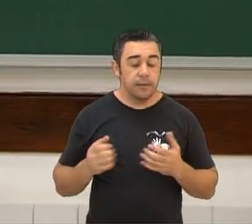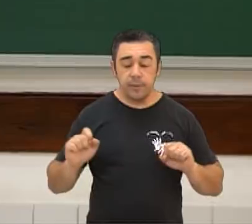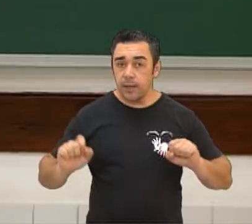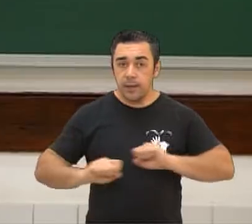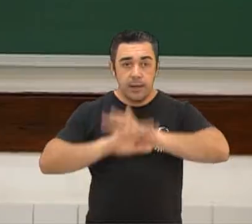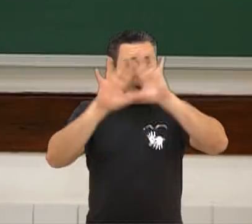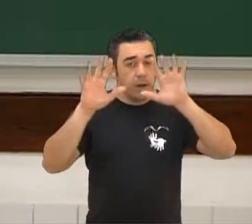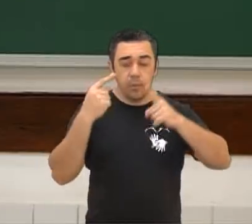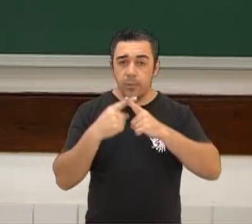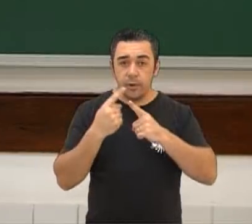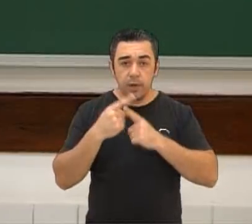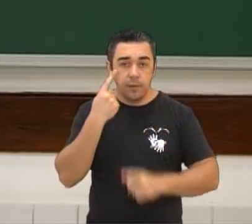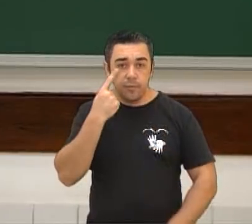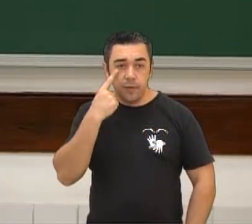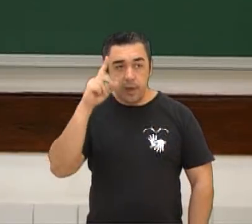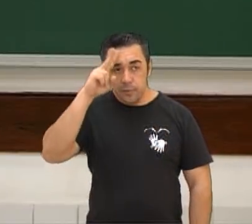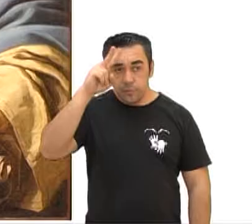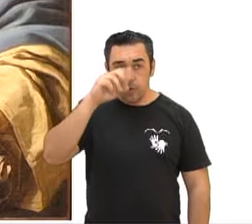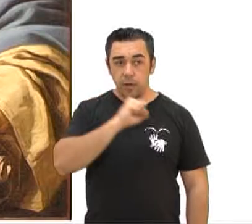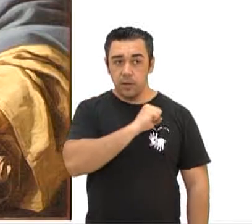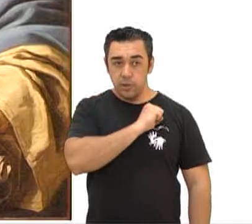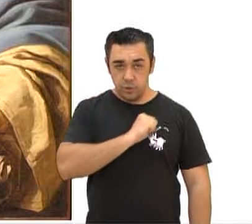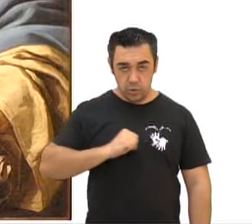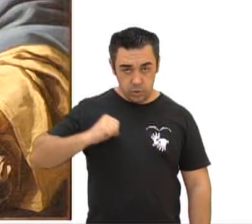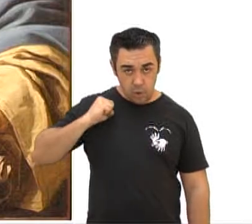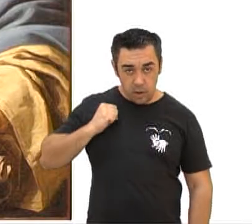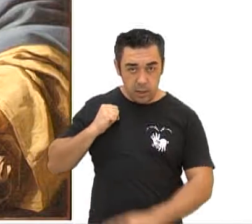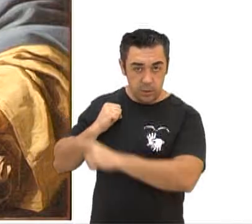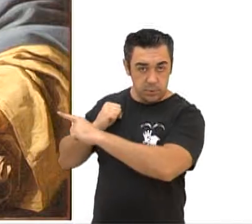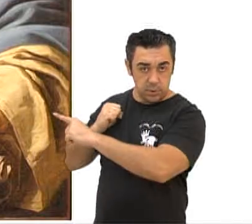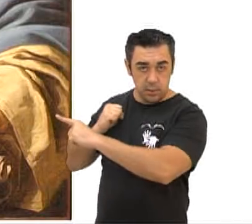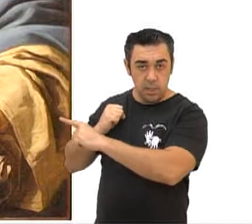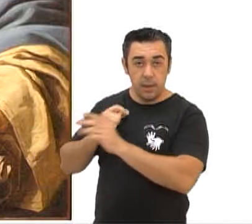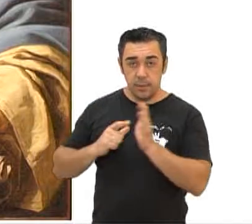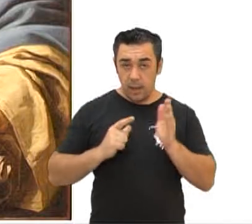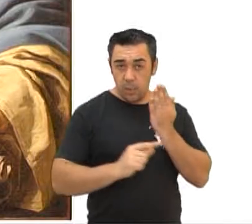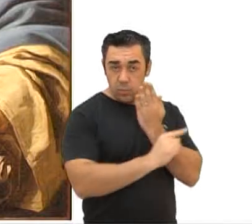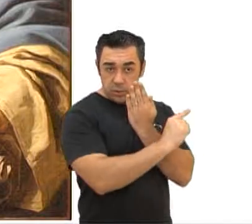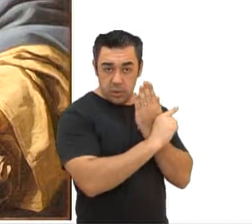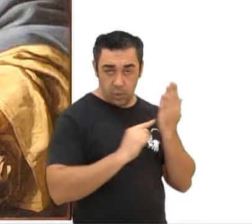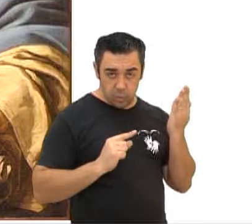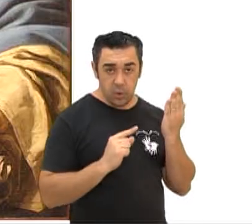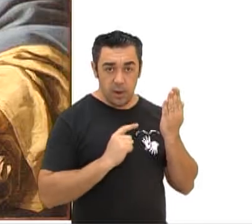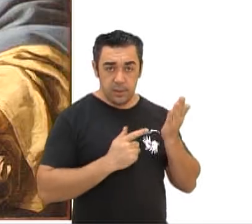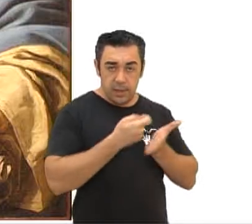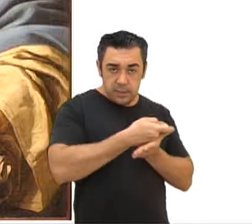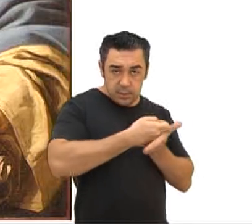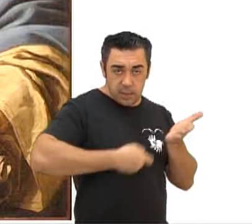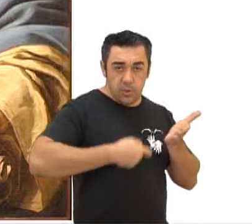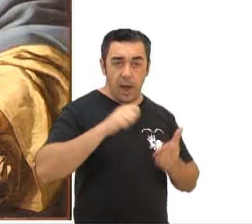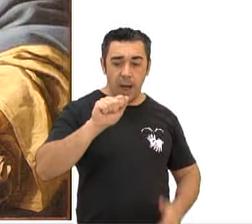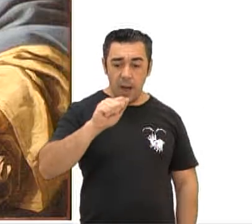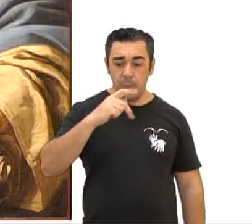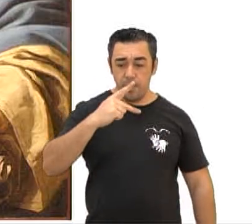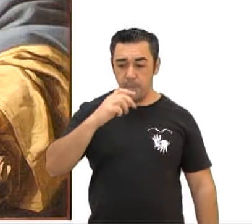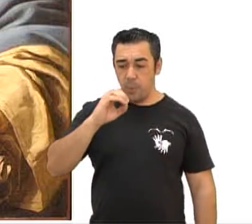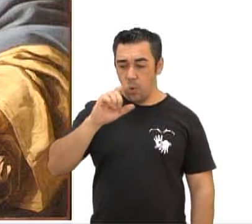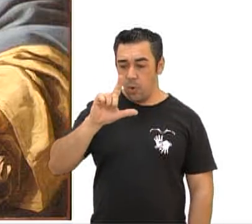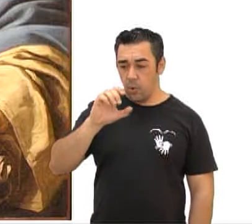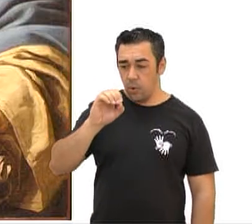história de Sócrates, né? Quando Sócrates, lá no texto Apologia de Sócrates, né? Sócrates é condenado à pena de